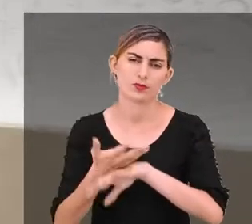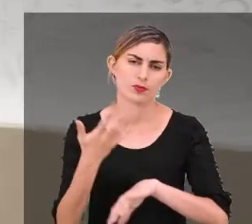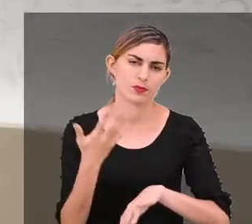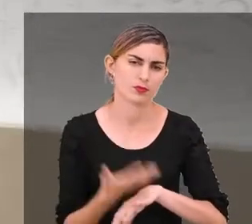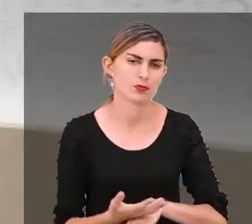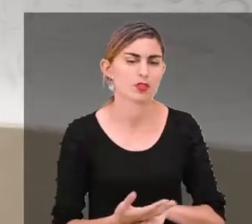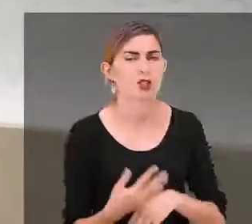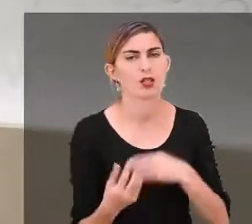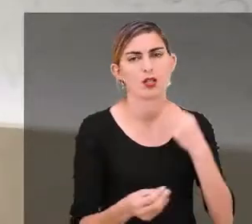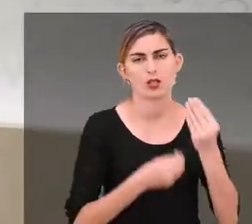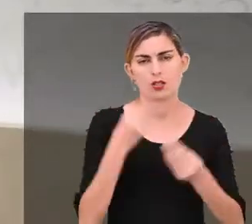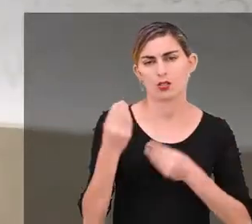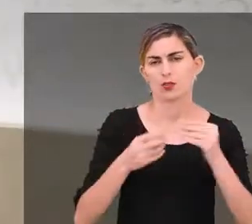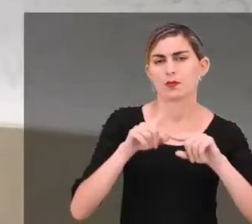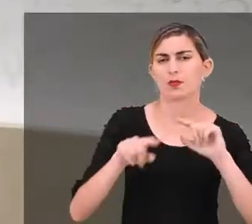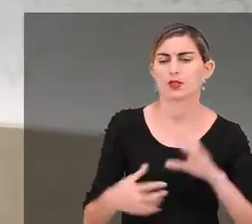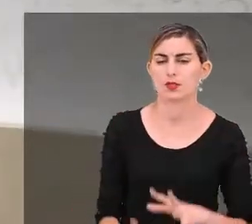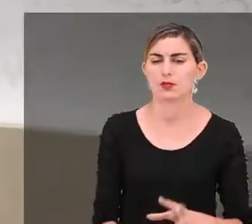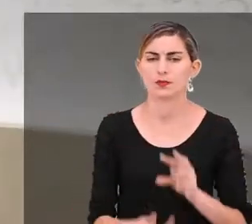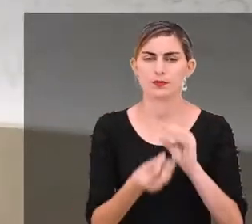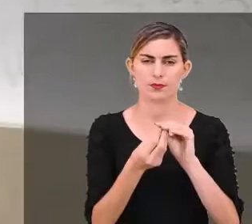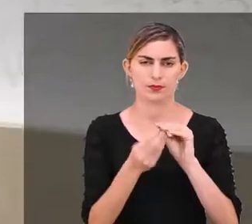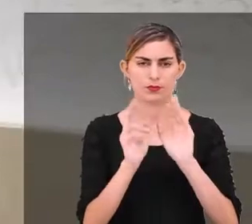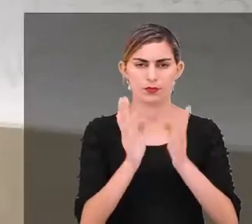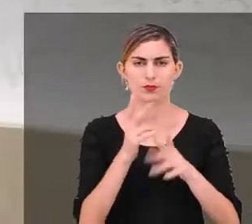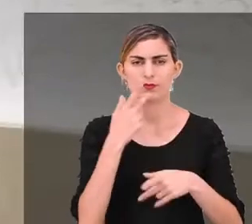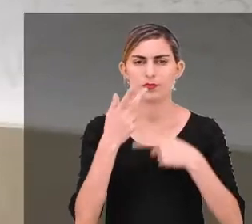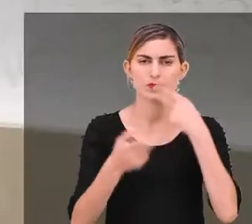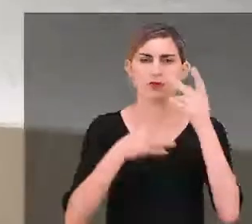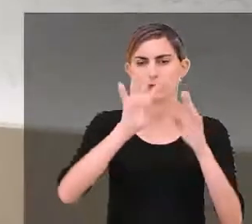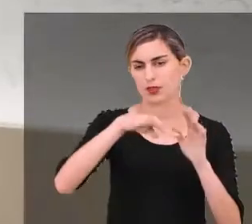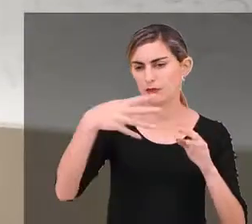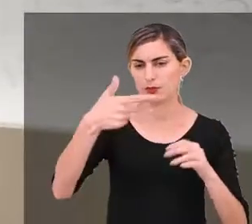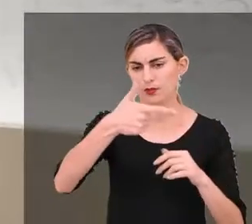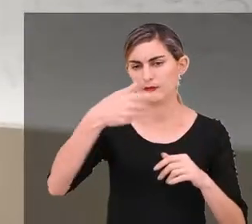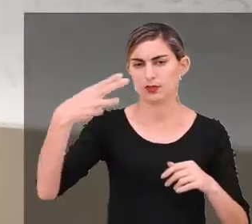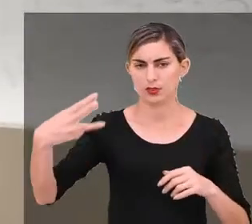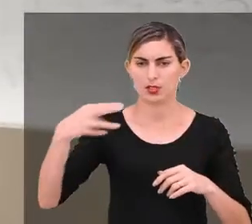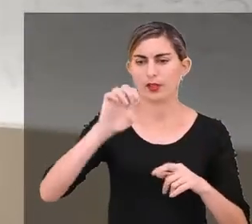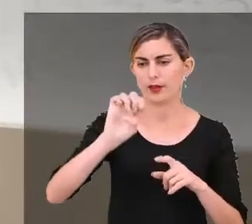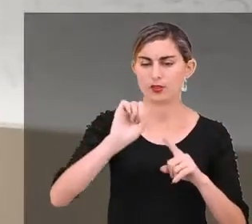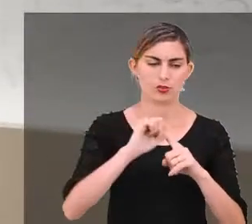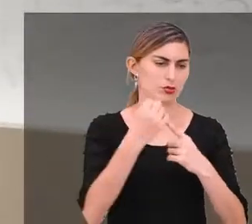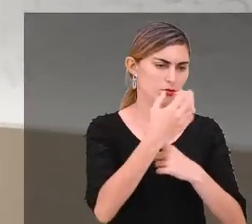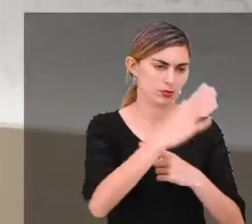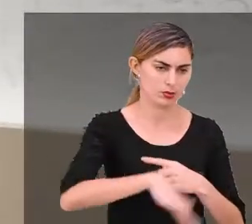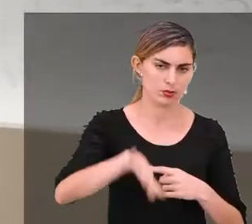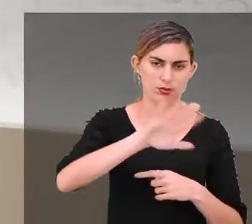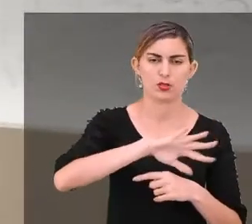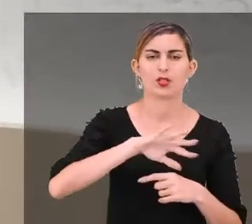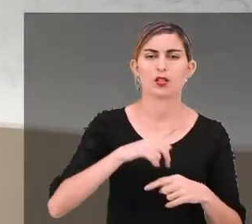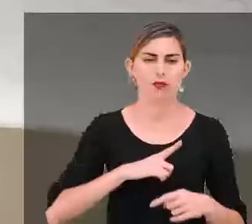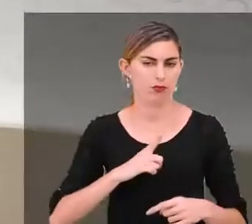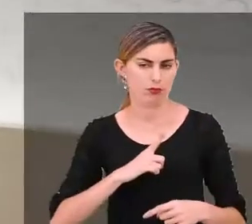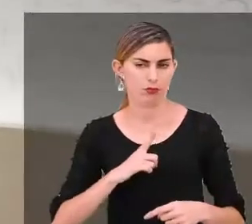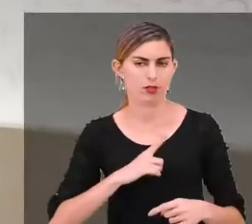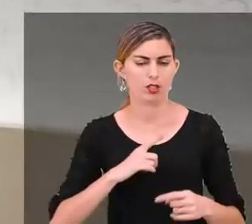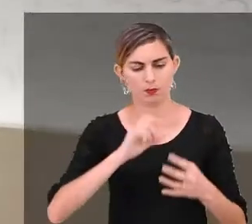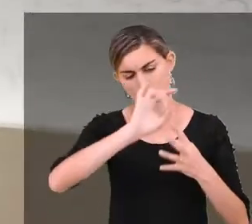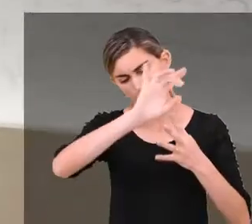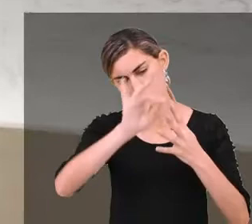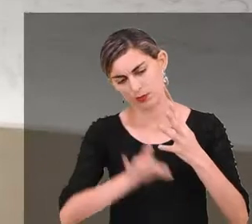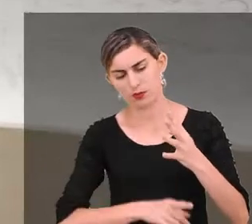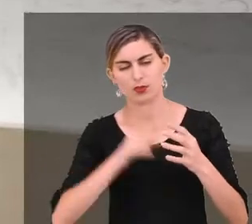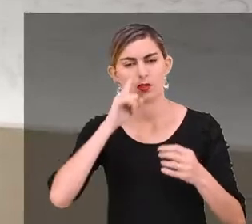nessa competência, como material complementar que eu já falei, que é a tabela 23 do E-Social, para ter